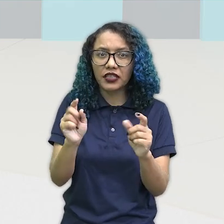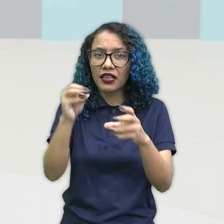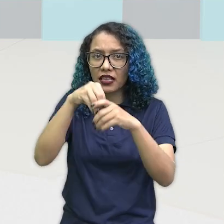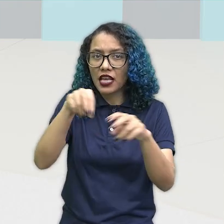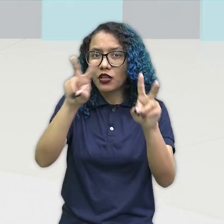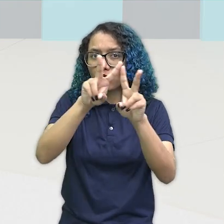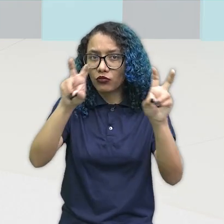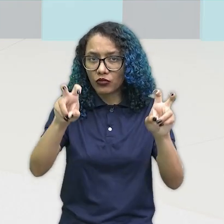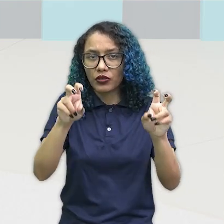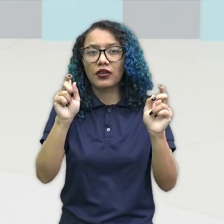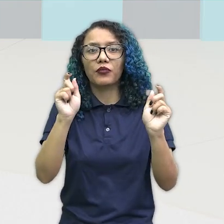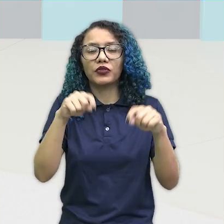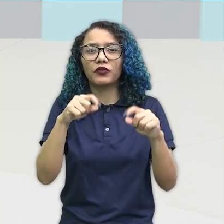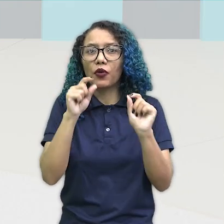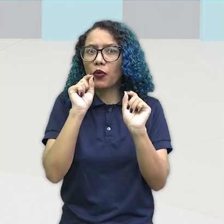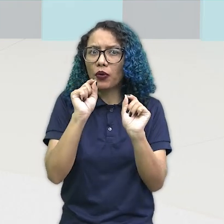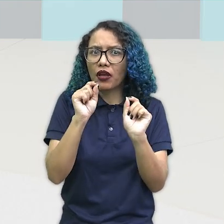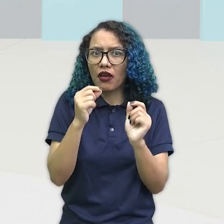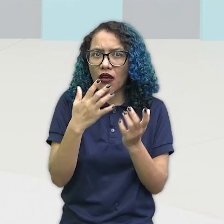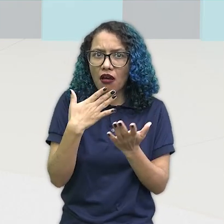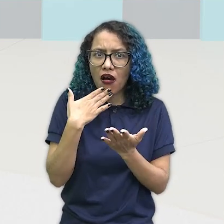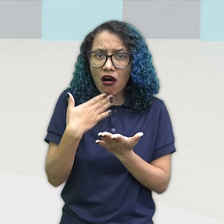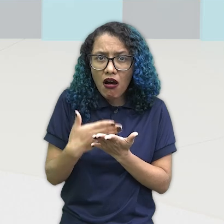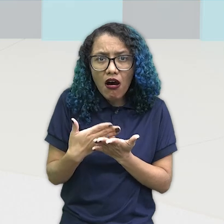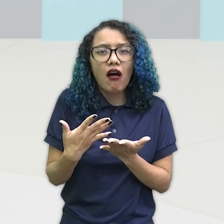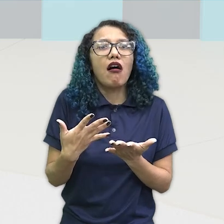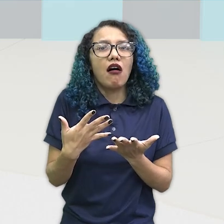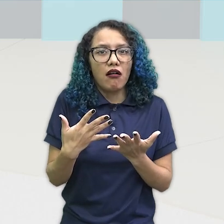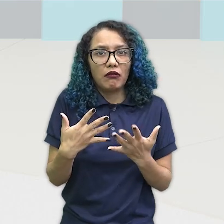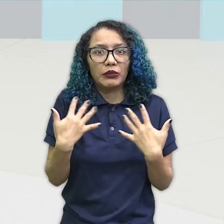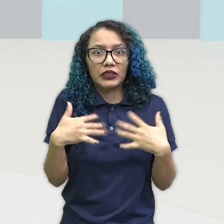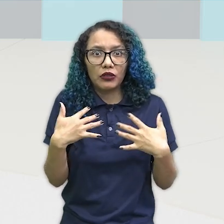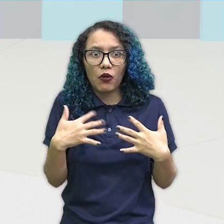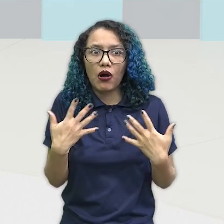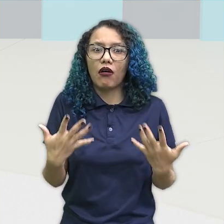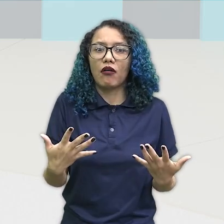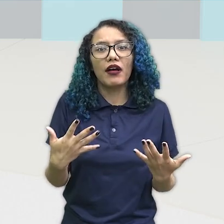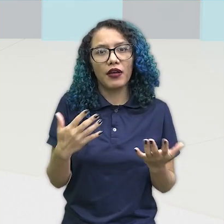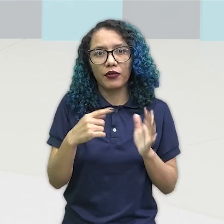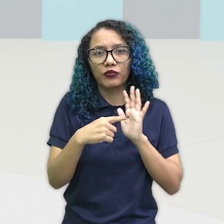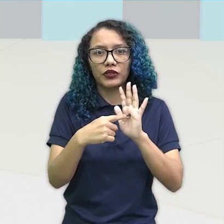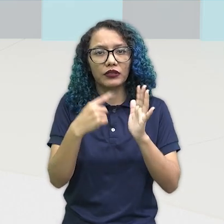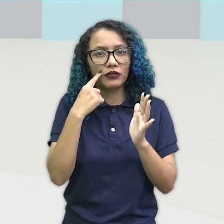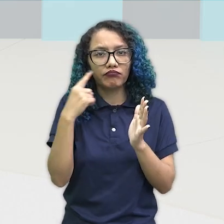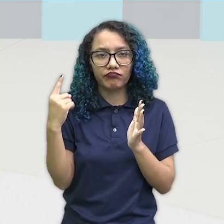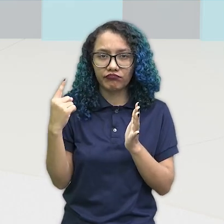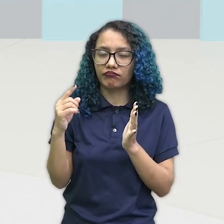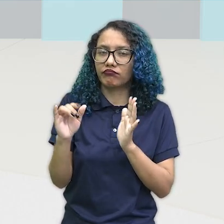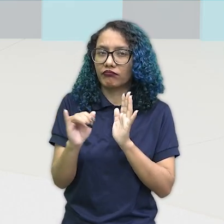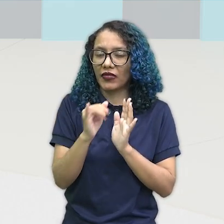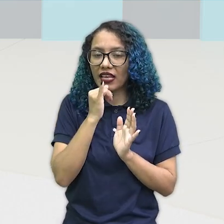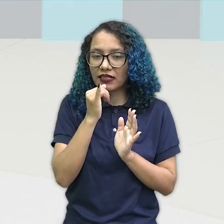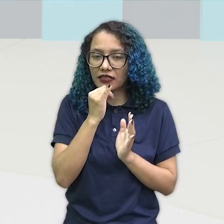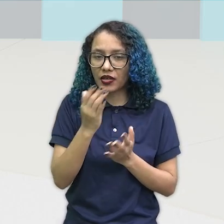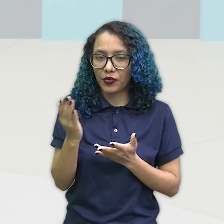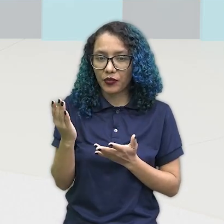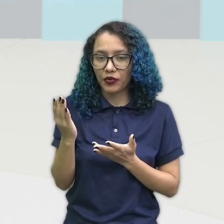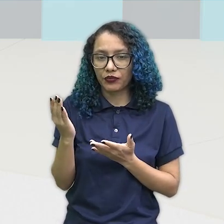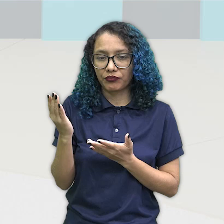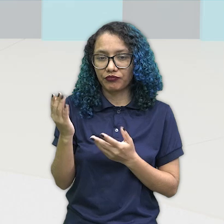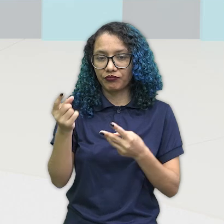de choque, de chamar a atenção das pessoas. E aqui eu coloquei alguns exemplos. The best, o melhor.